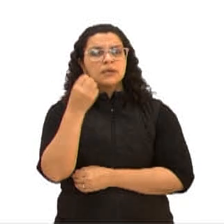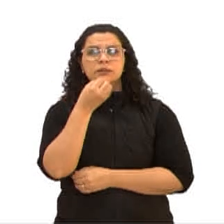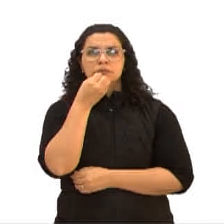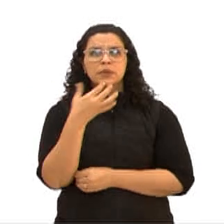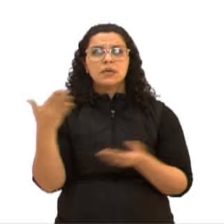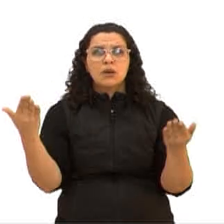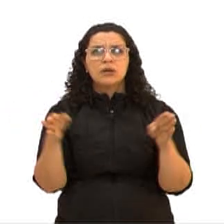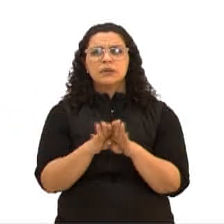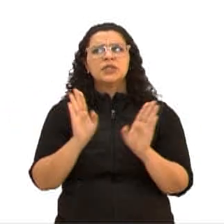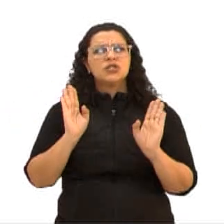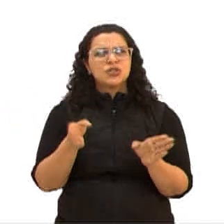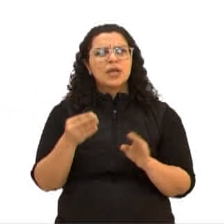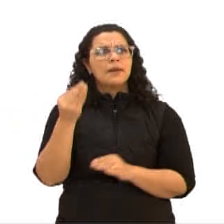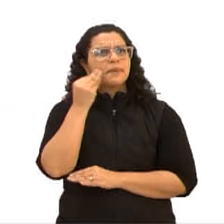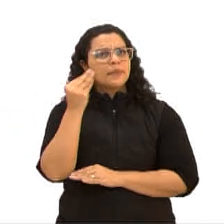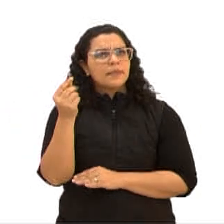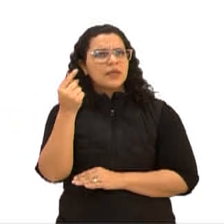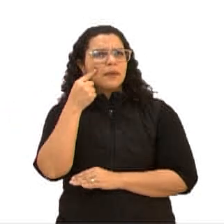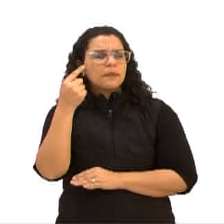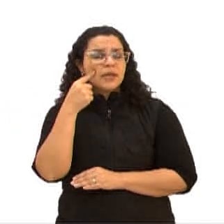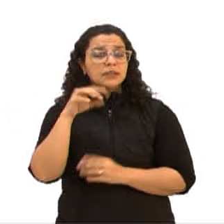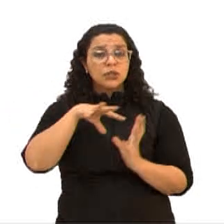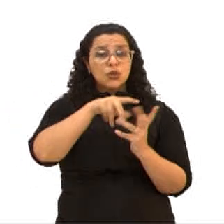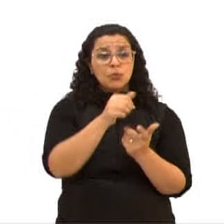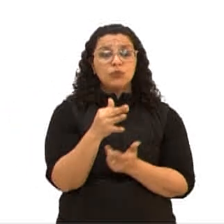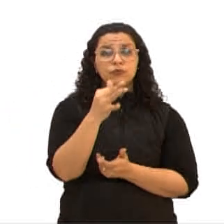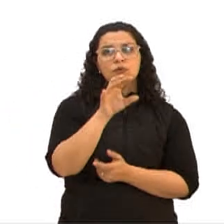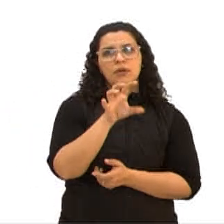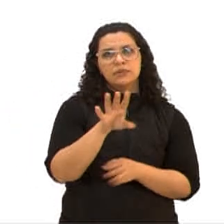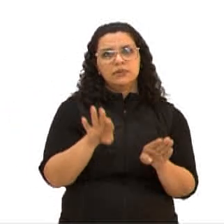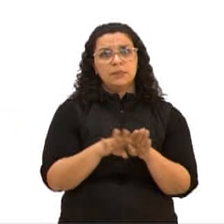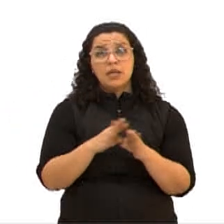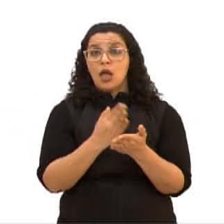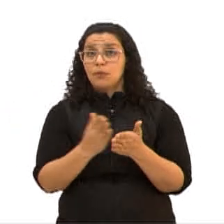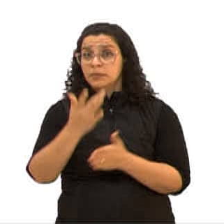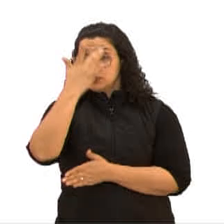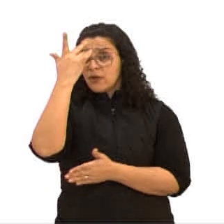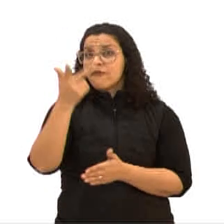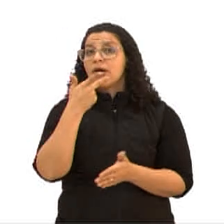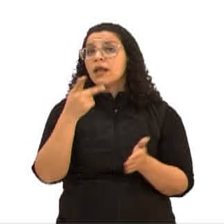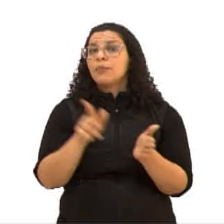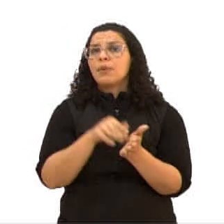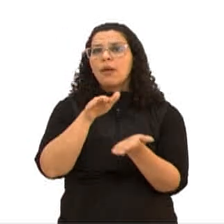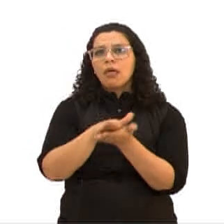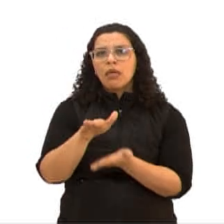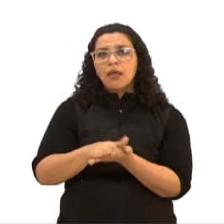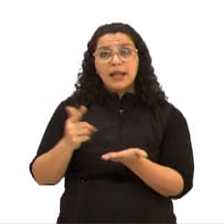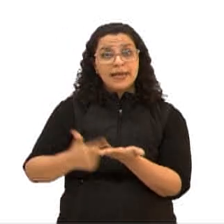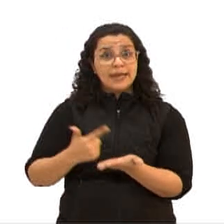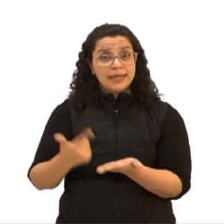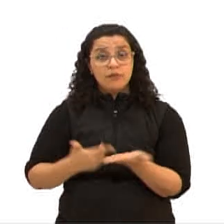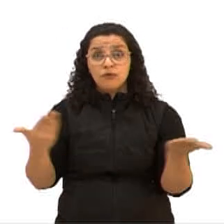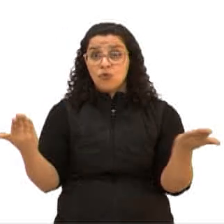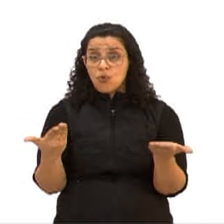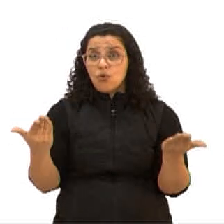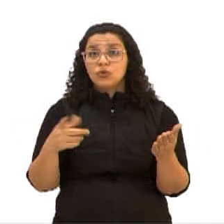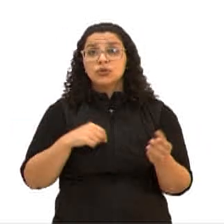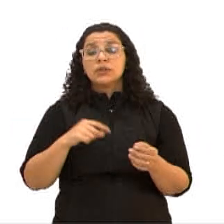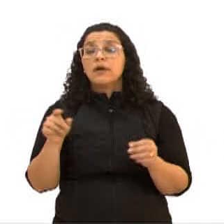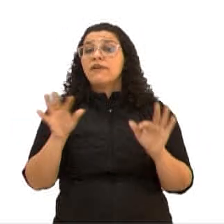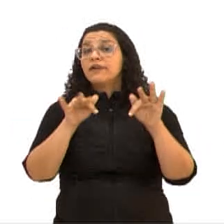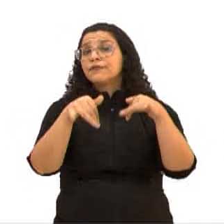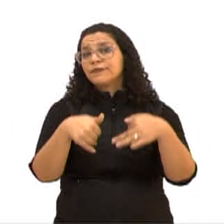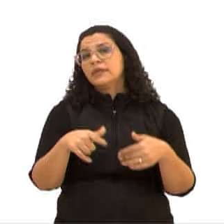bem, já se cogita um mundo assim um dia. Tem gente afirmando que o formato impresso é uma realidade